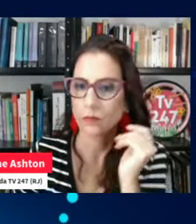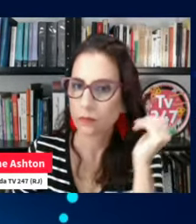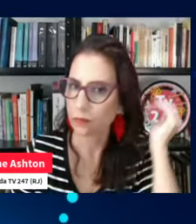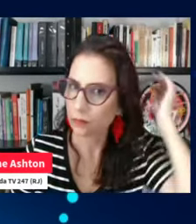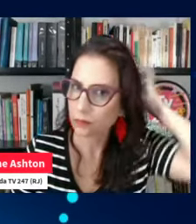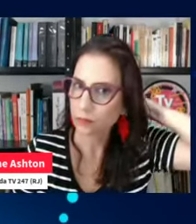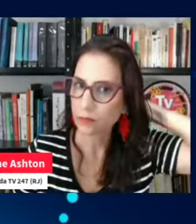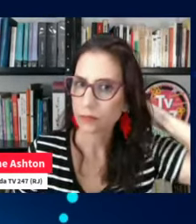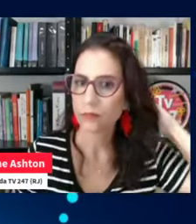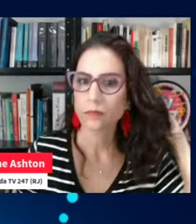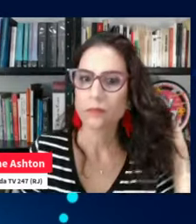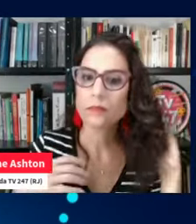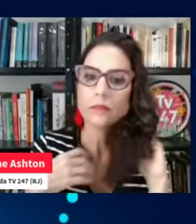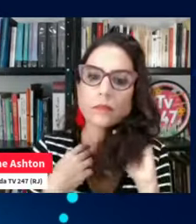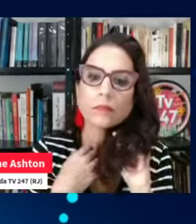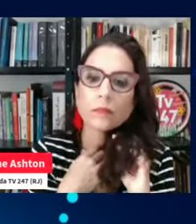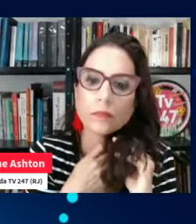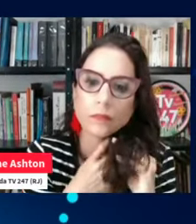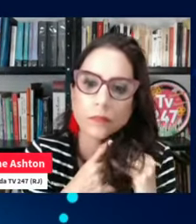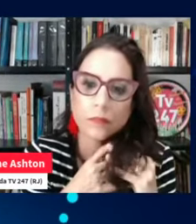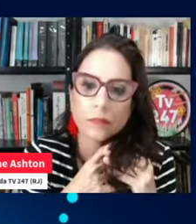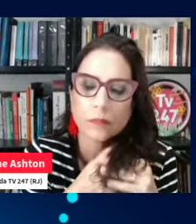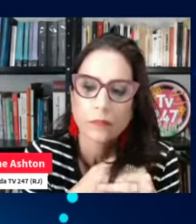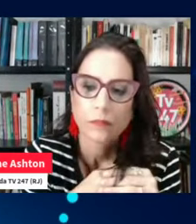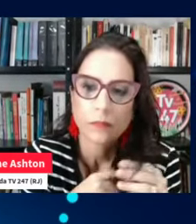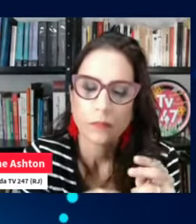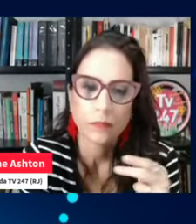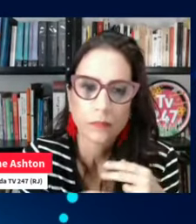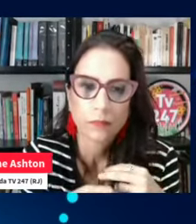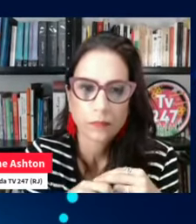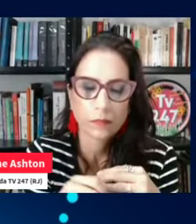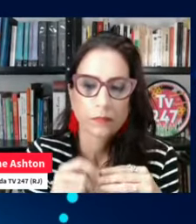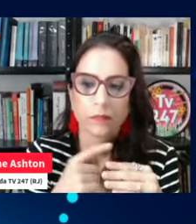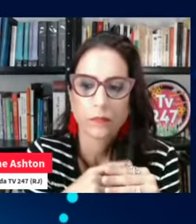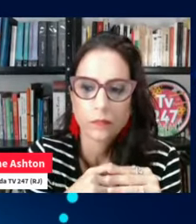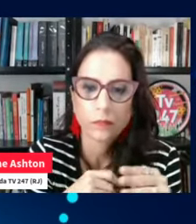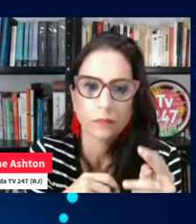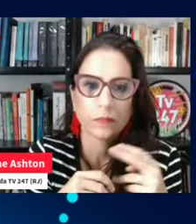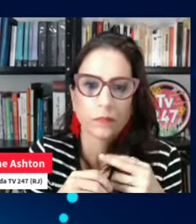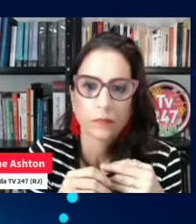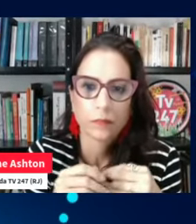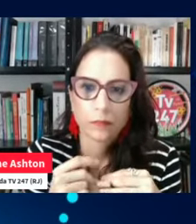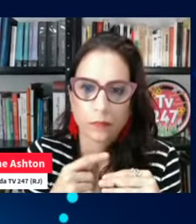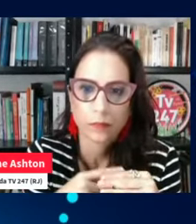da Bytes, e ele estava explicando, olha, o Bolsonaro tem